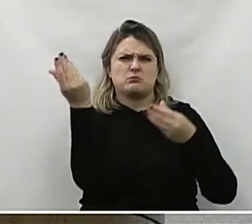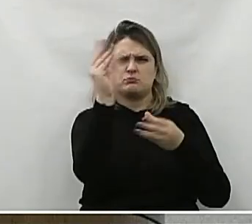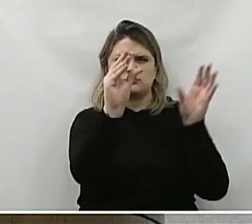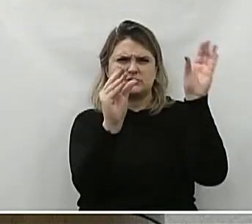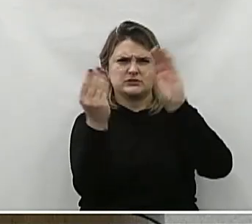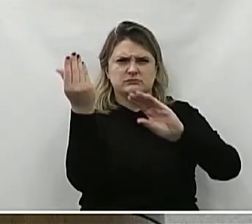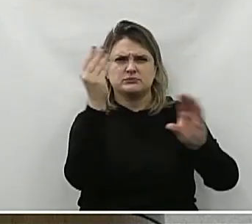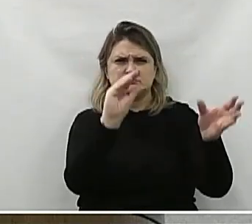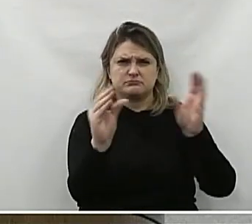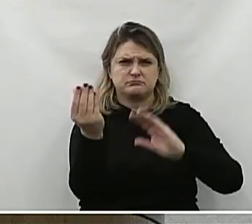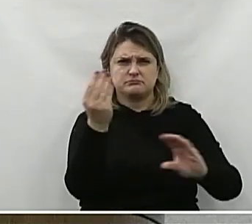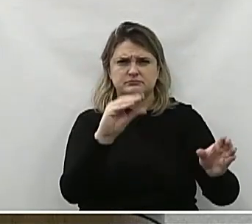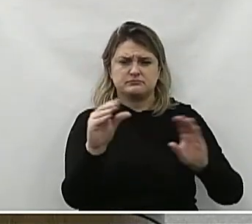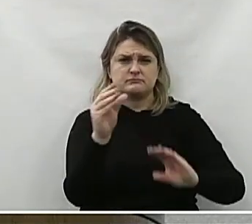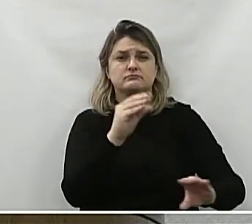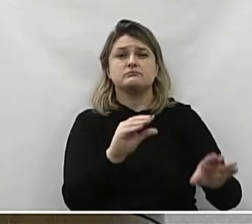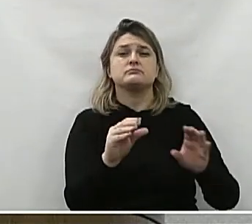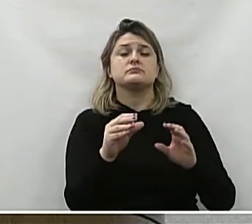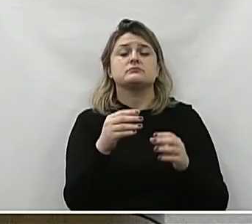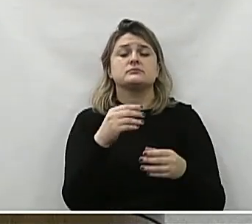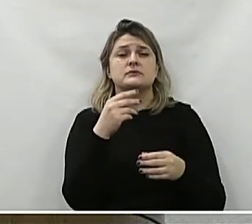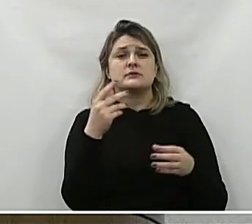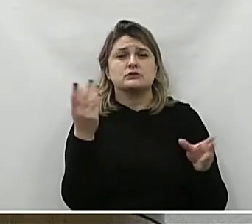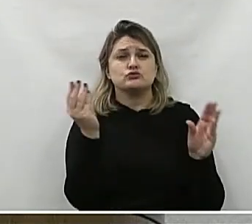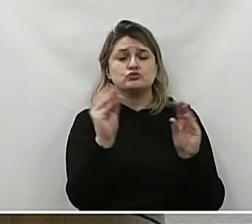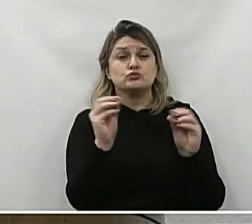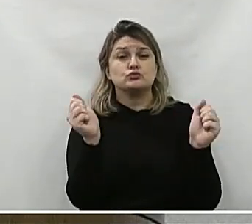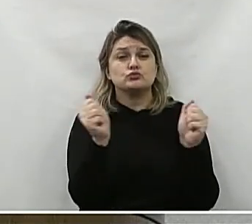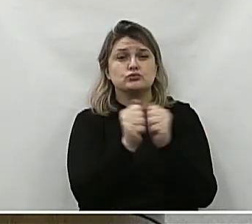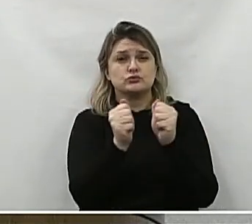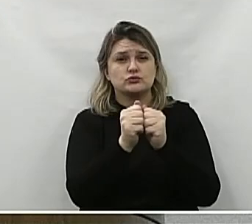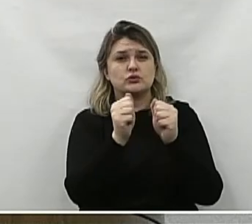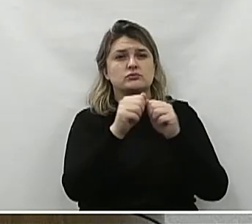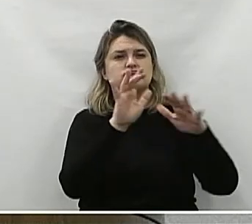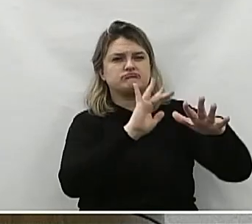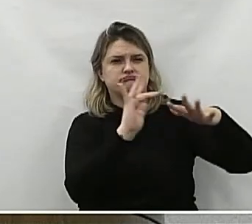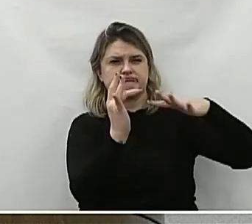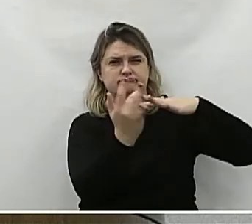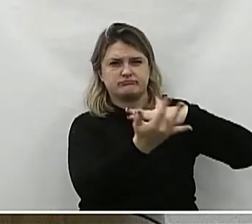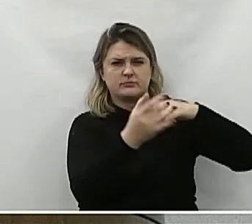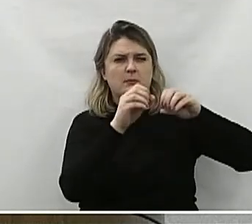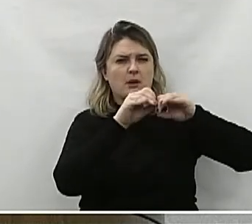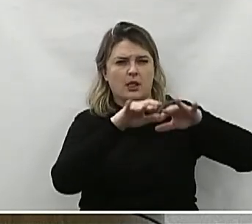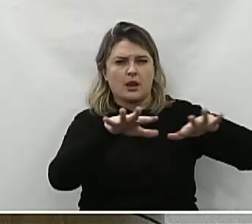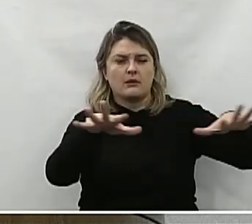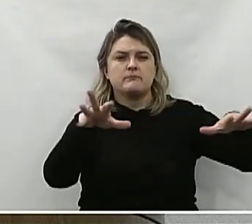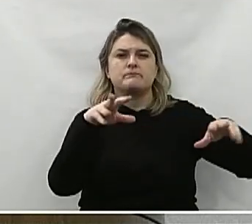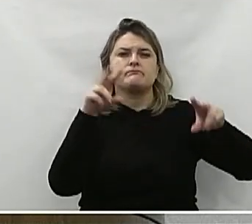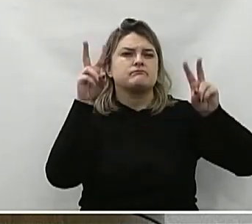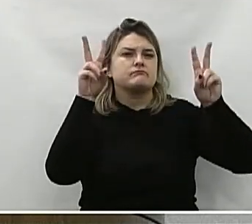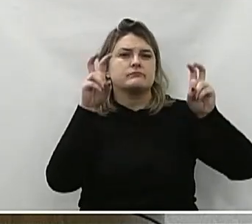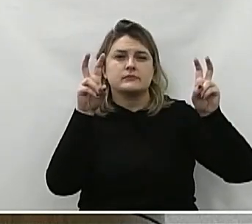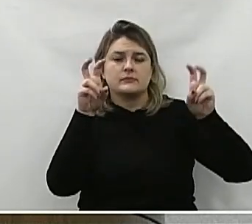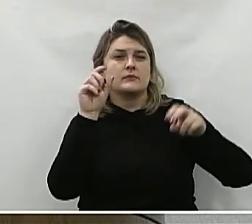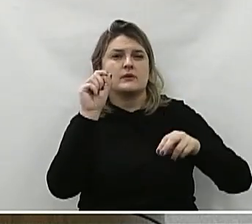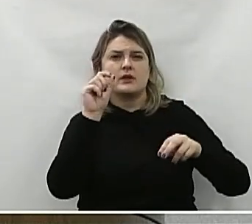muita publicidade muito possível veiculado hoje na grande mídia sobre